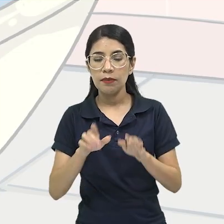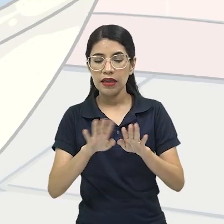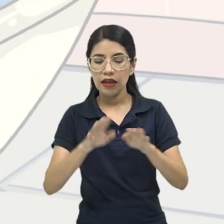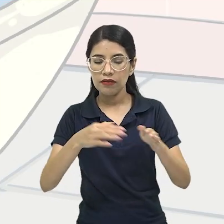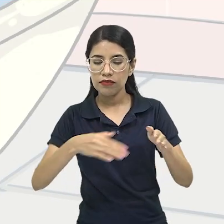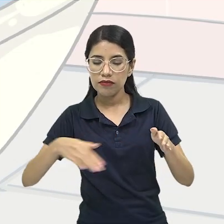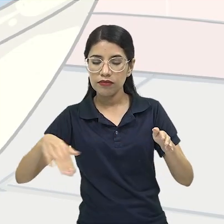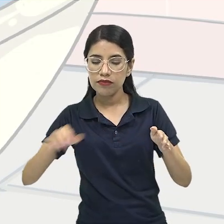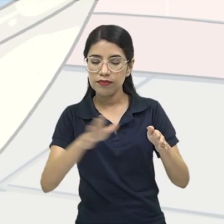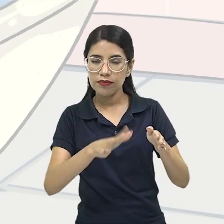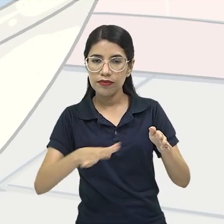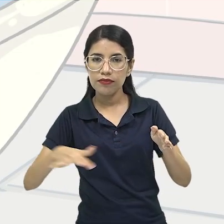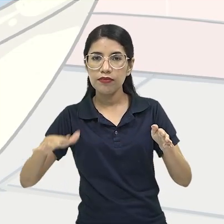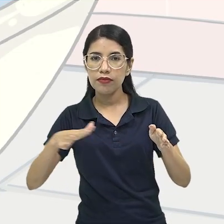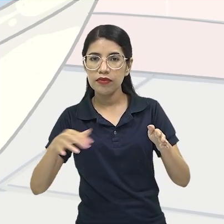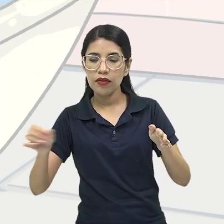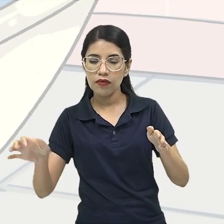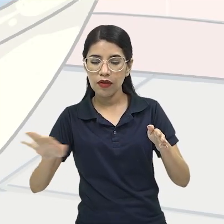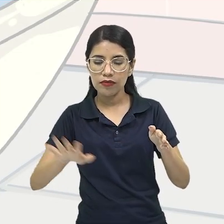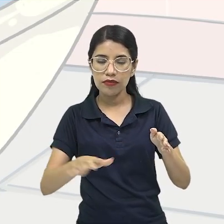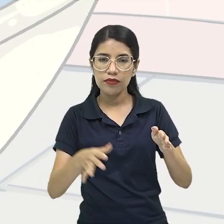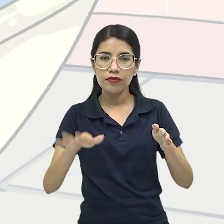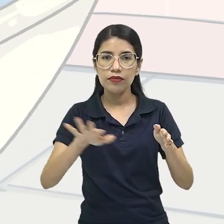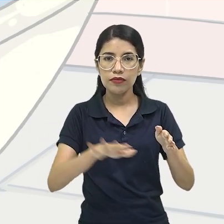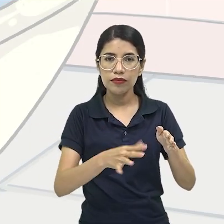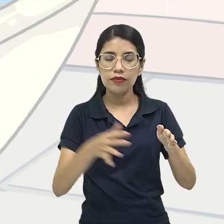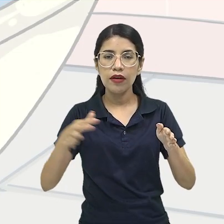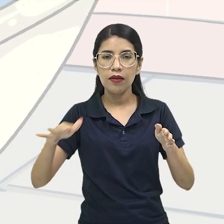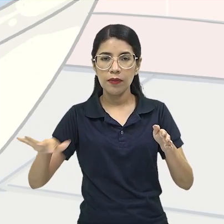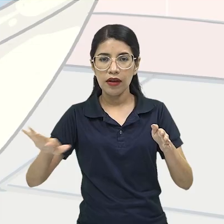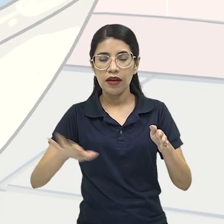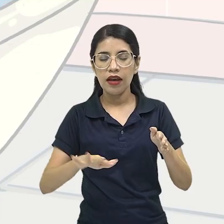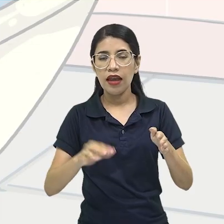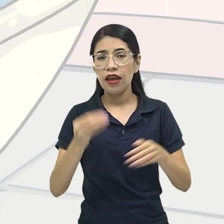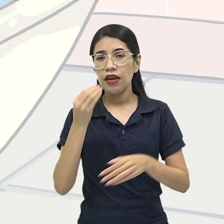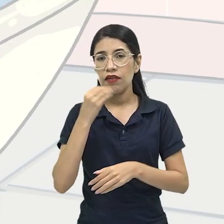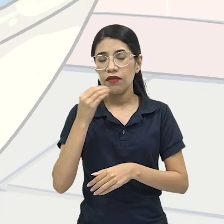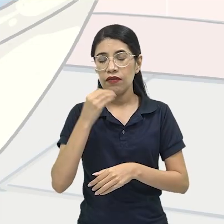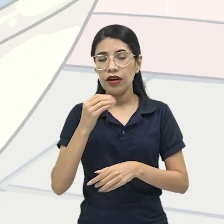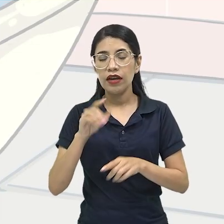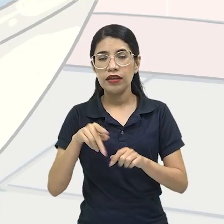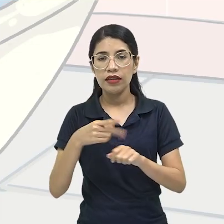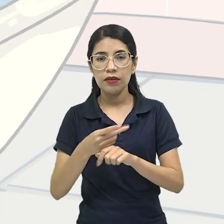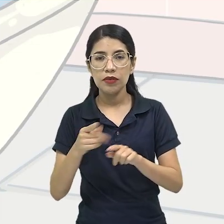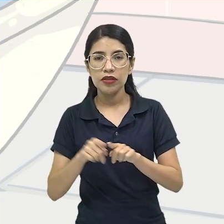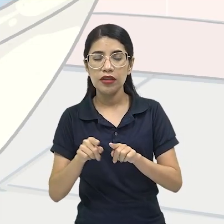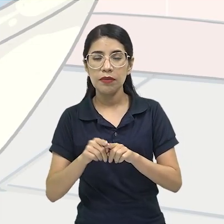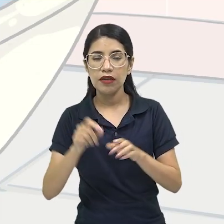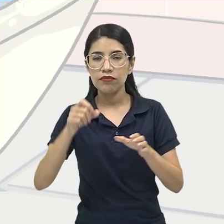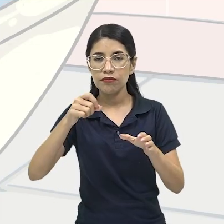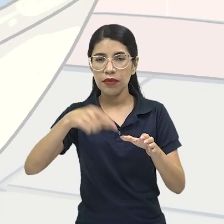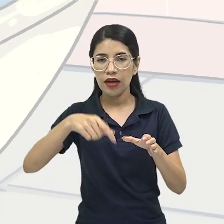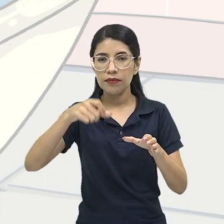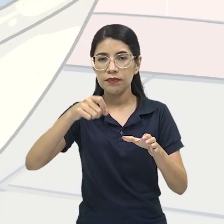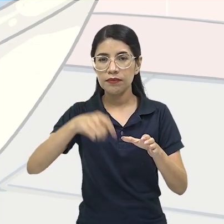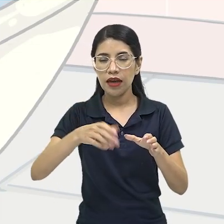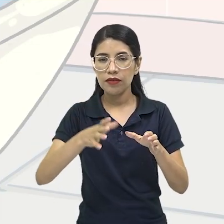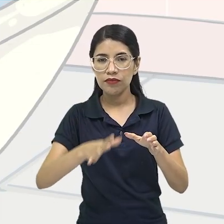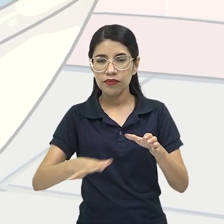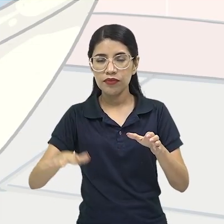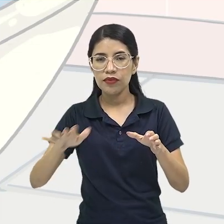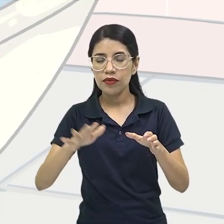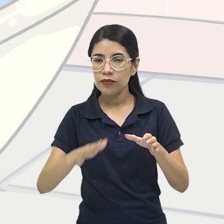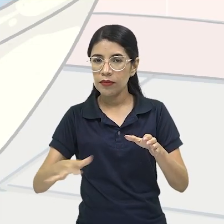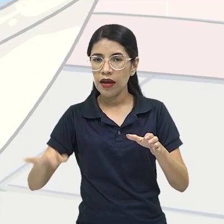da banheira, é refletida de volta. A onda refletida é mais fraca e depois de uma ou mais reflexões, você